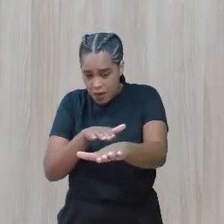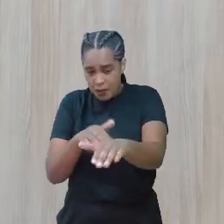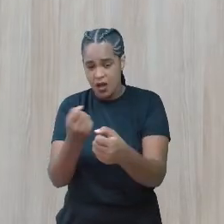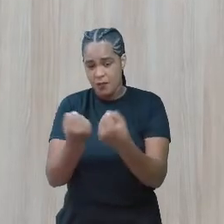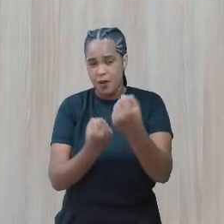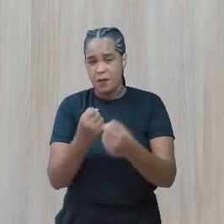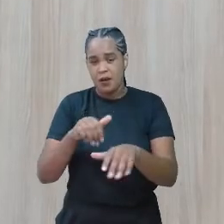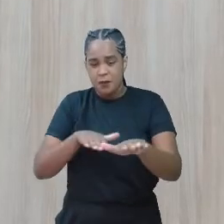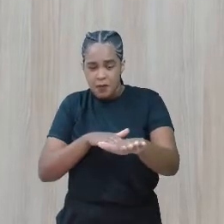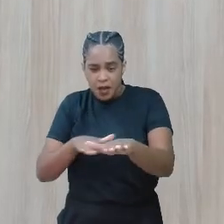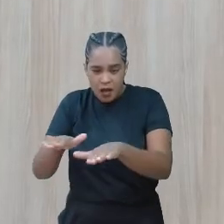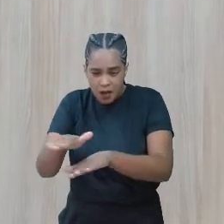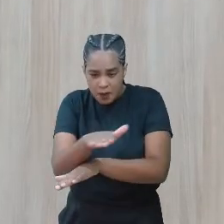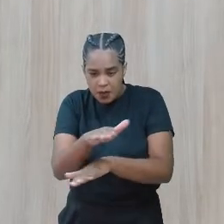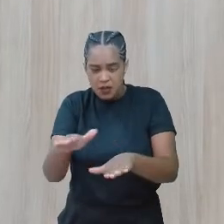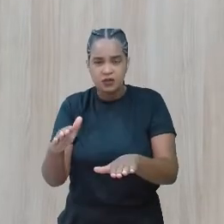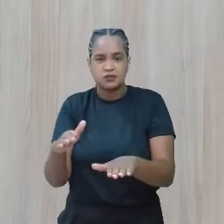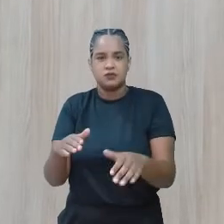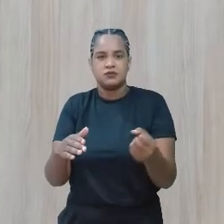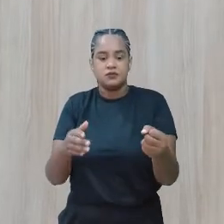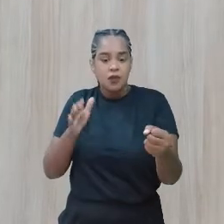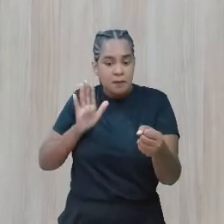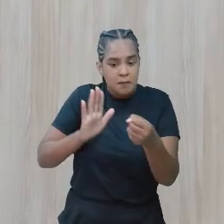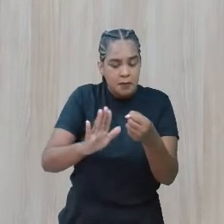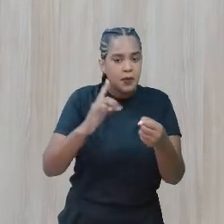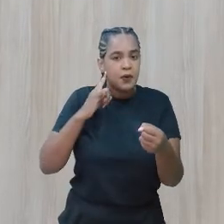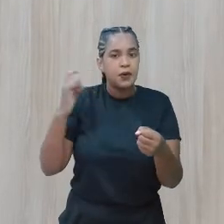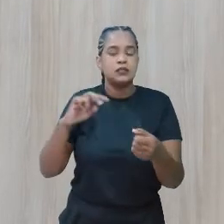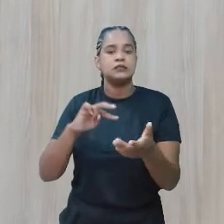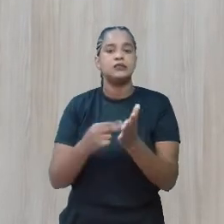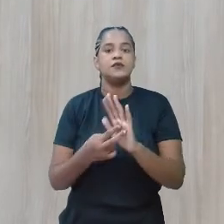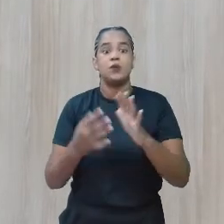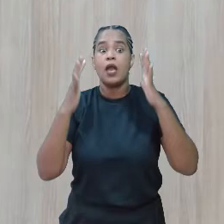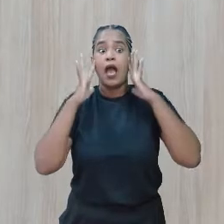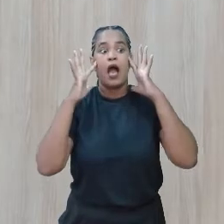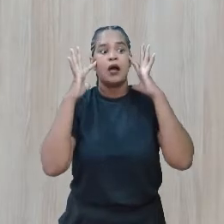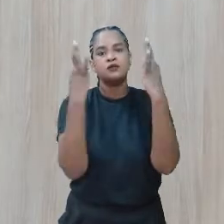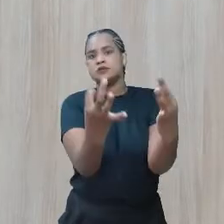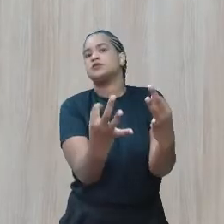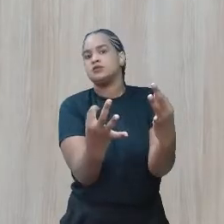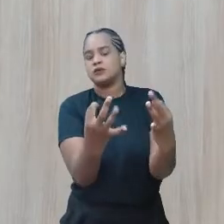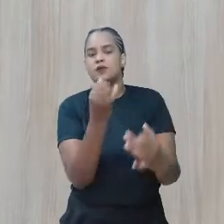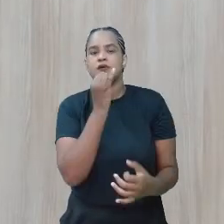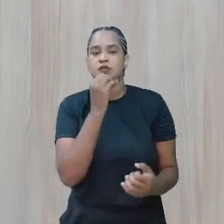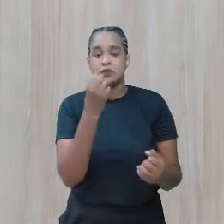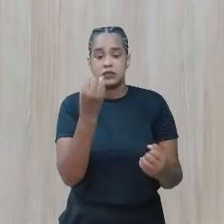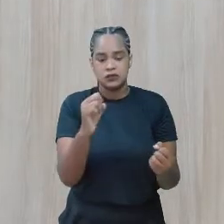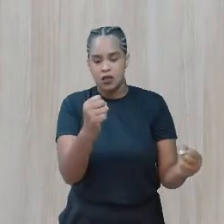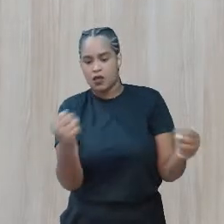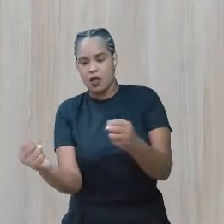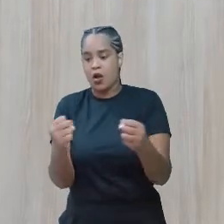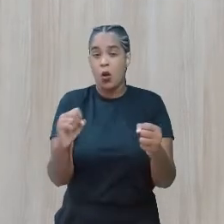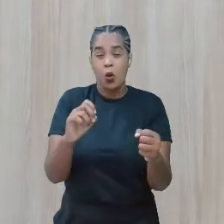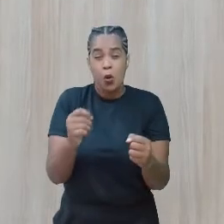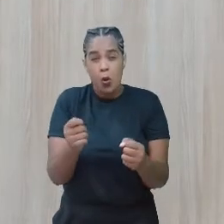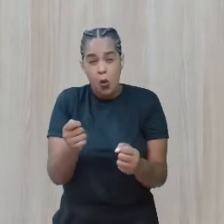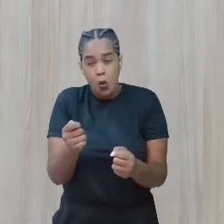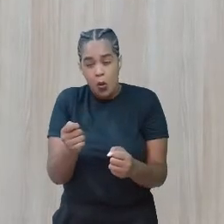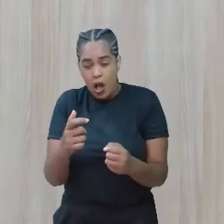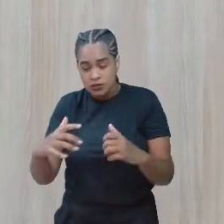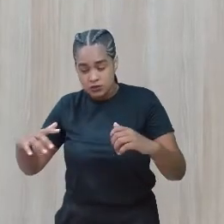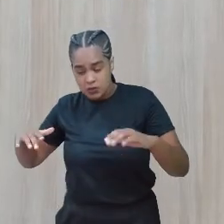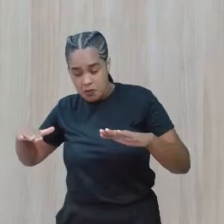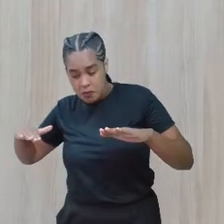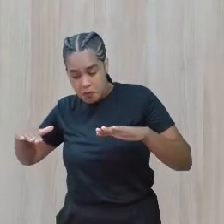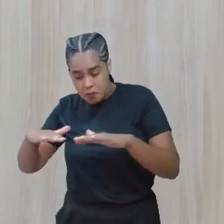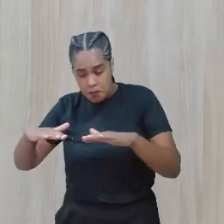que a gente está dirigindo, uma buzina é um alerta. É alguma coisa que a gente fez um movimento que vai bater, né? É até